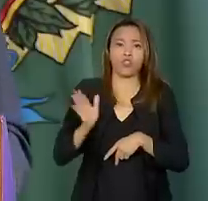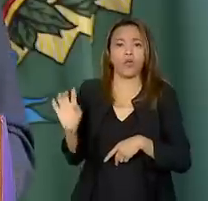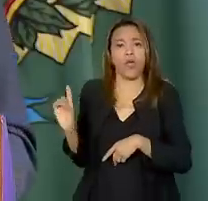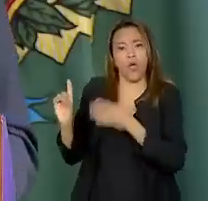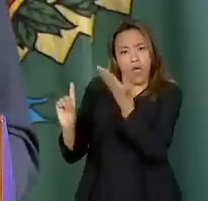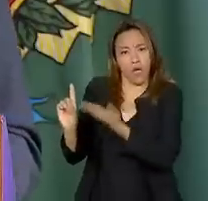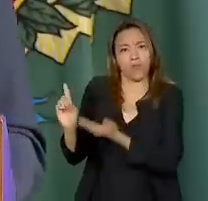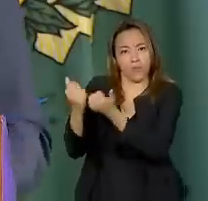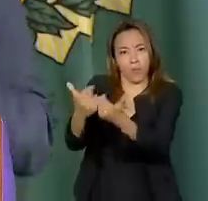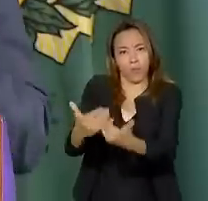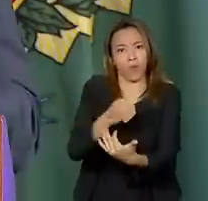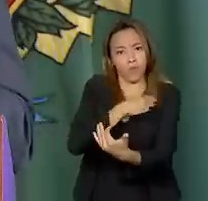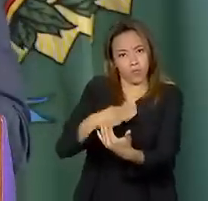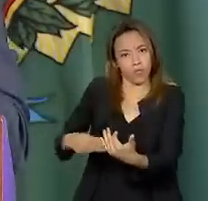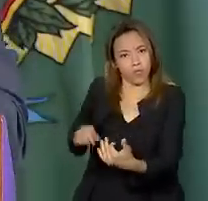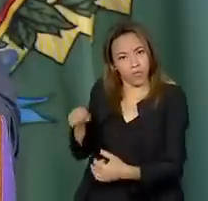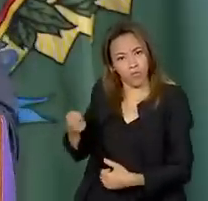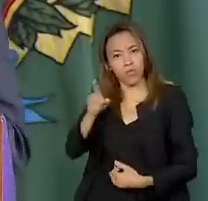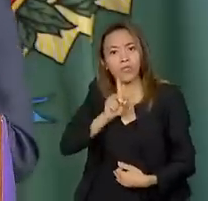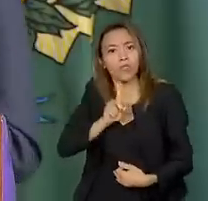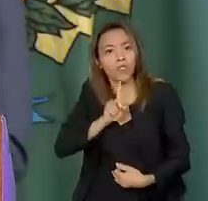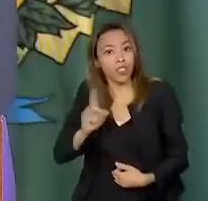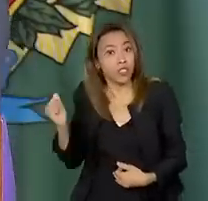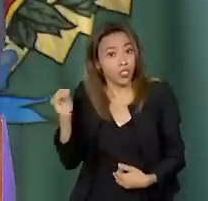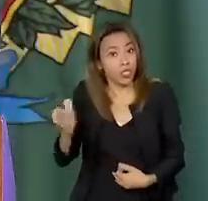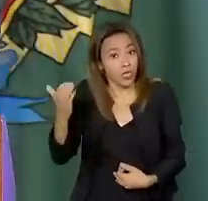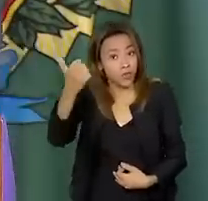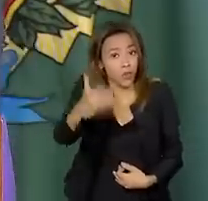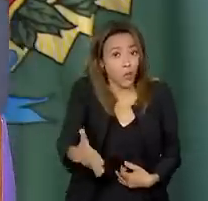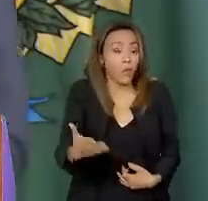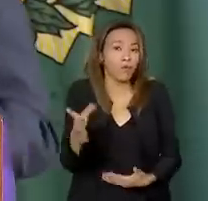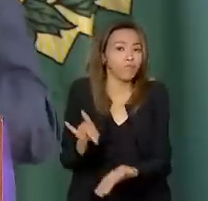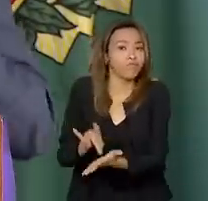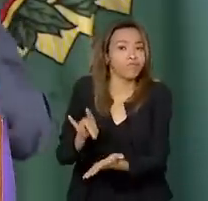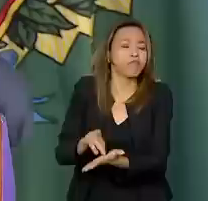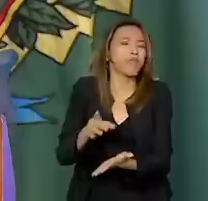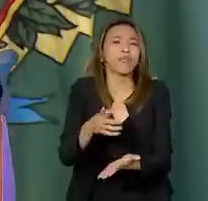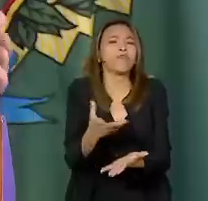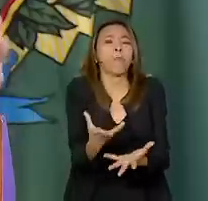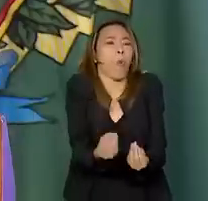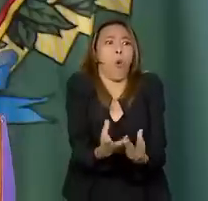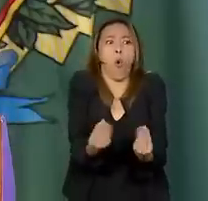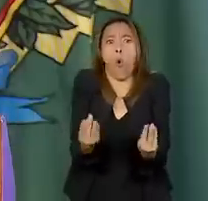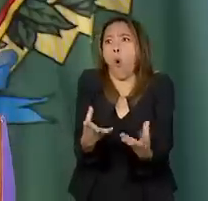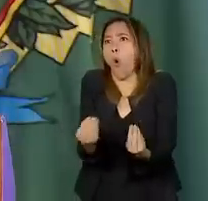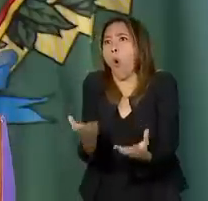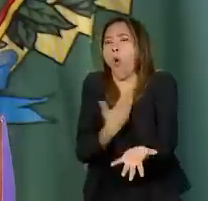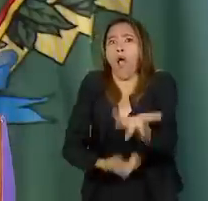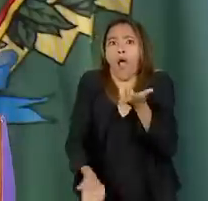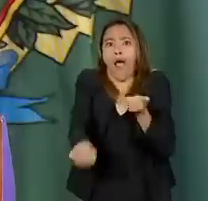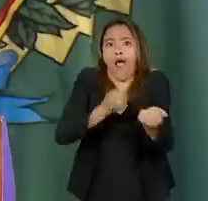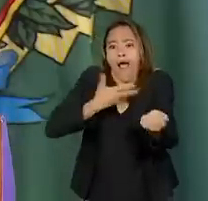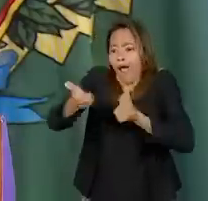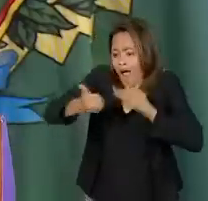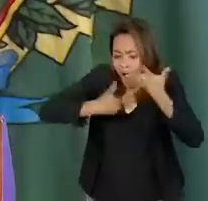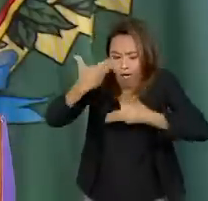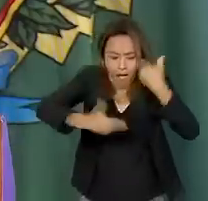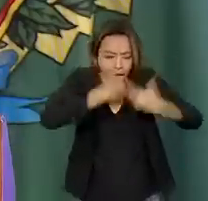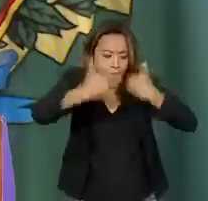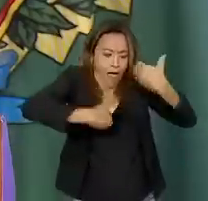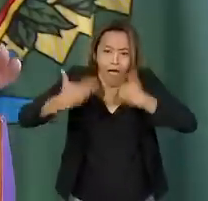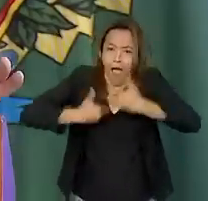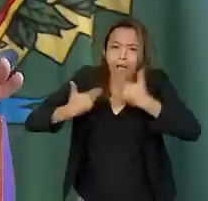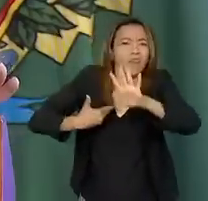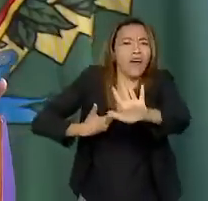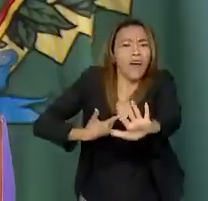é verdade. O que as pessoas precisam não é muito. Ninguém quer nada exagerado. O povo só